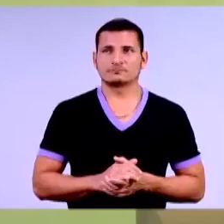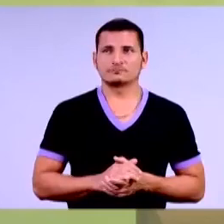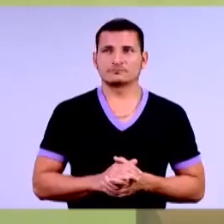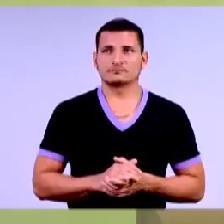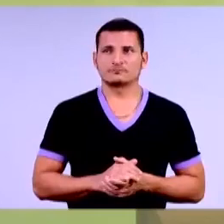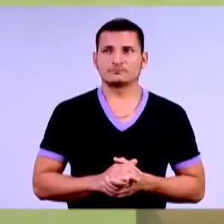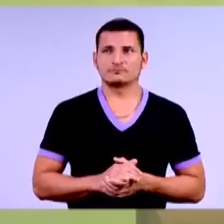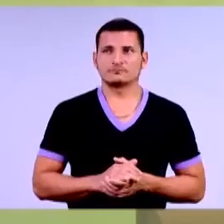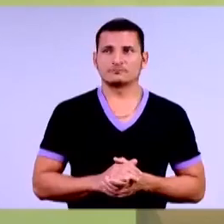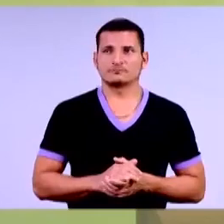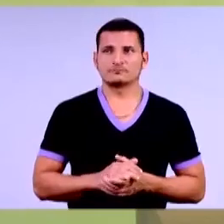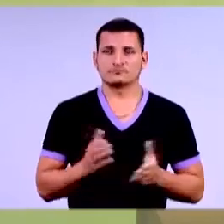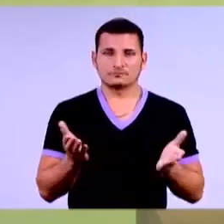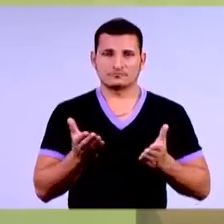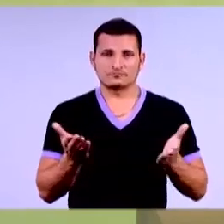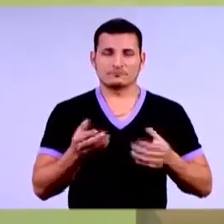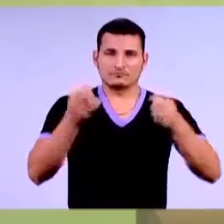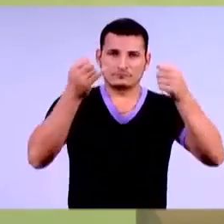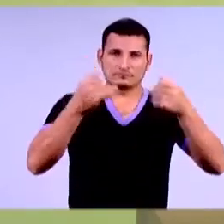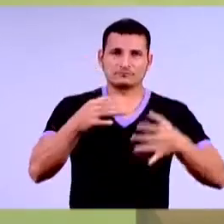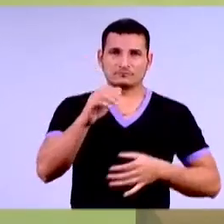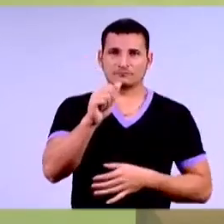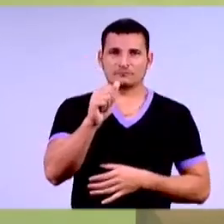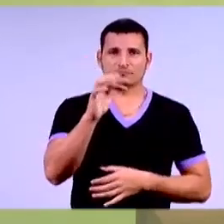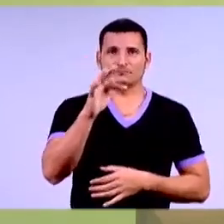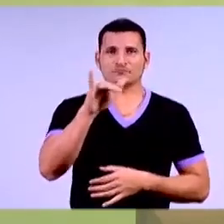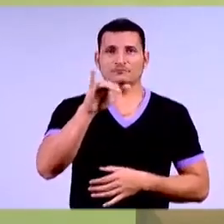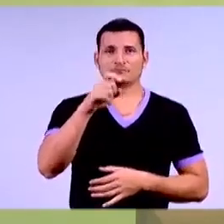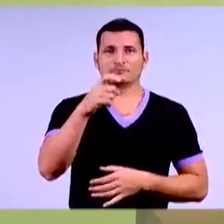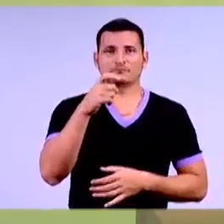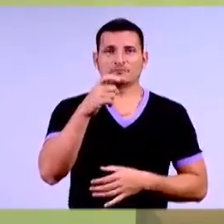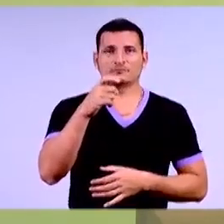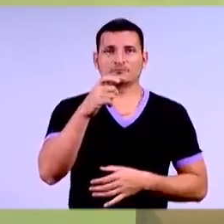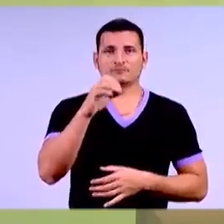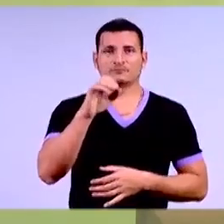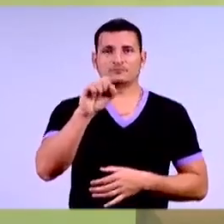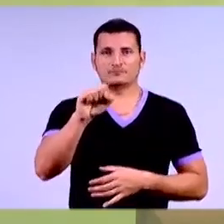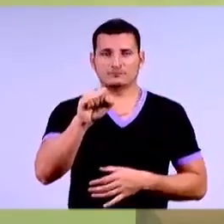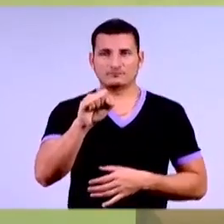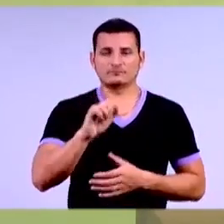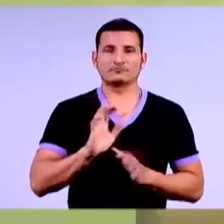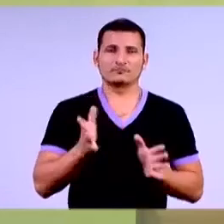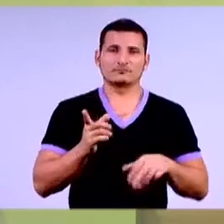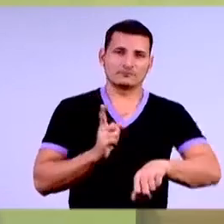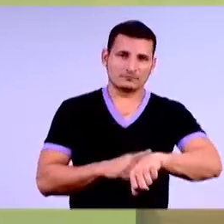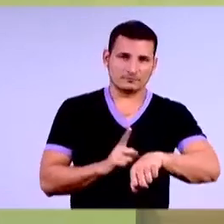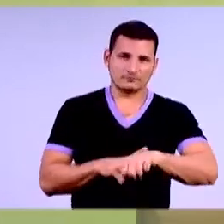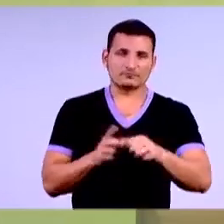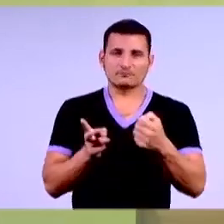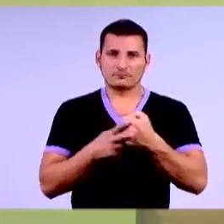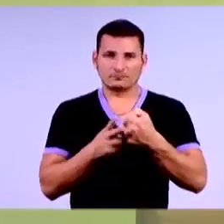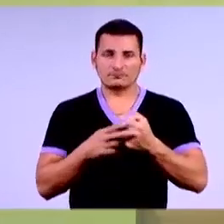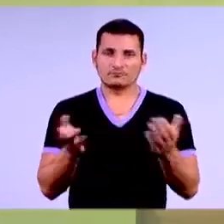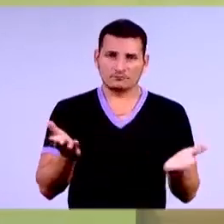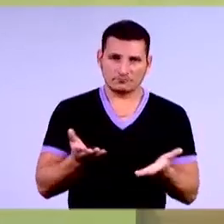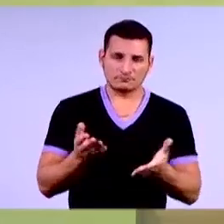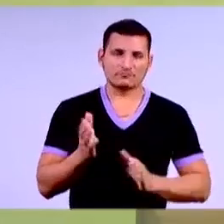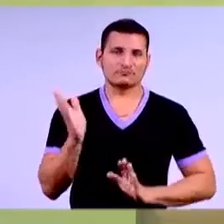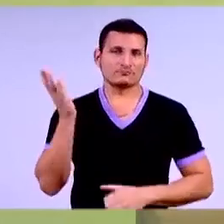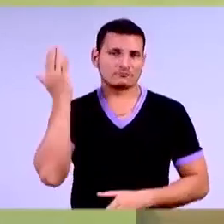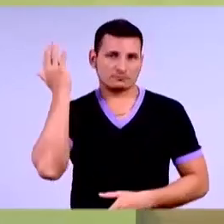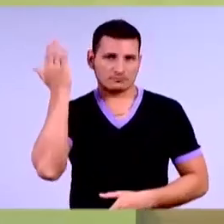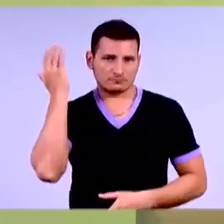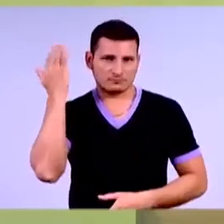nós temos aqui vamos falar de assis uma vez saindo já vimos os tempos verbais presente já vimos o passado